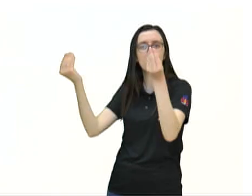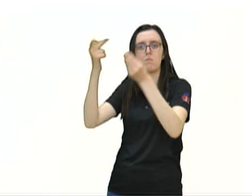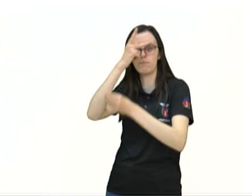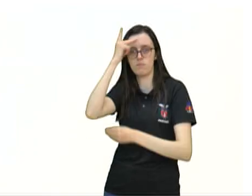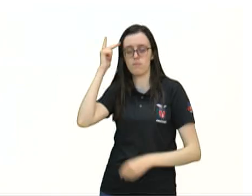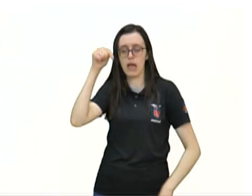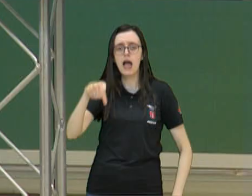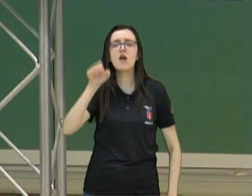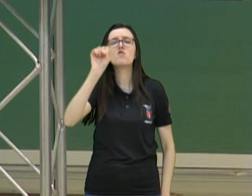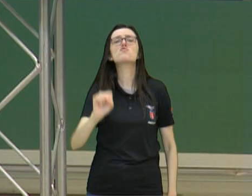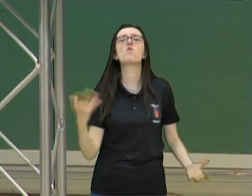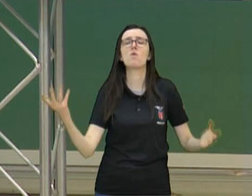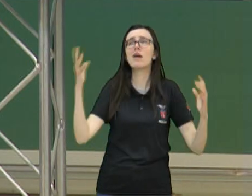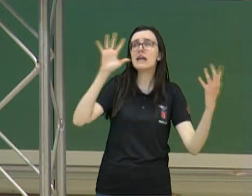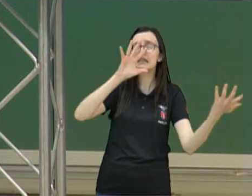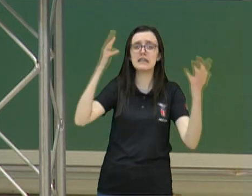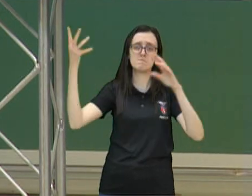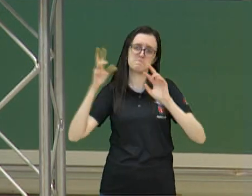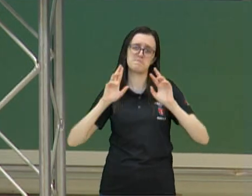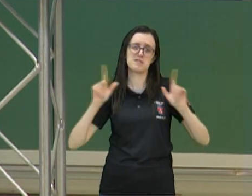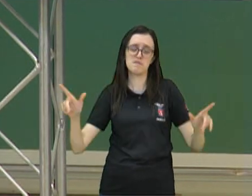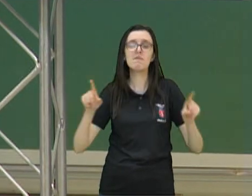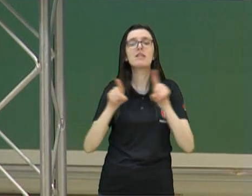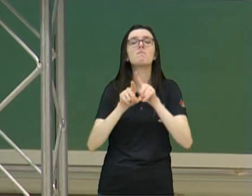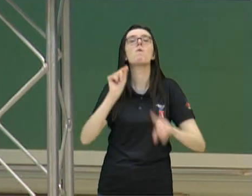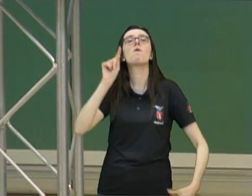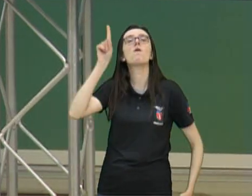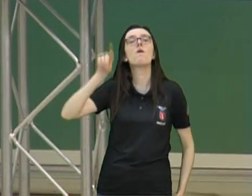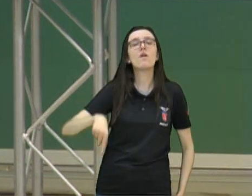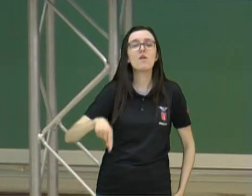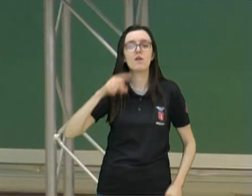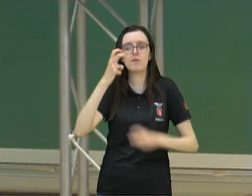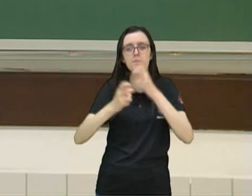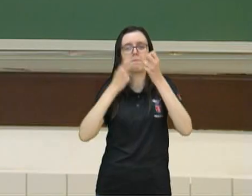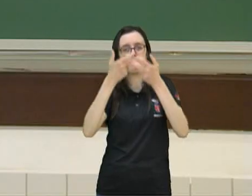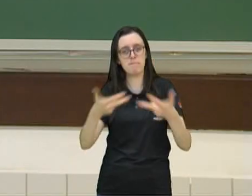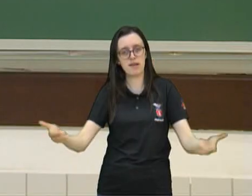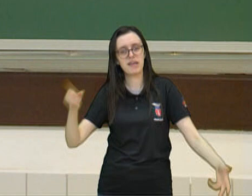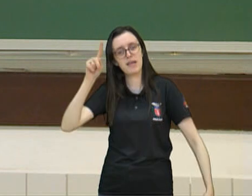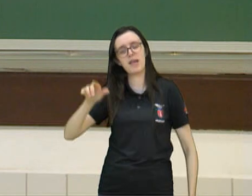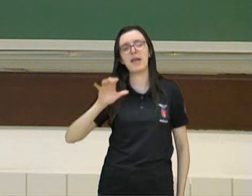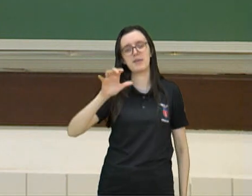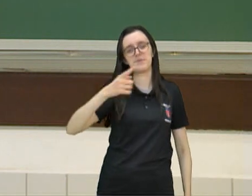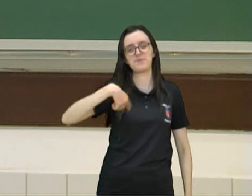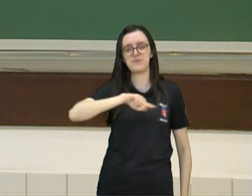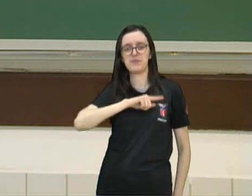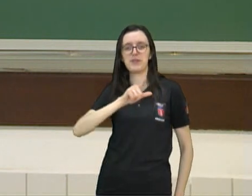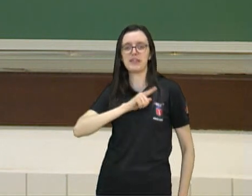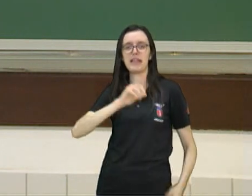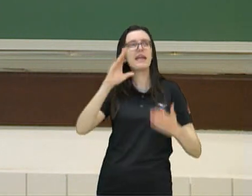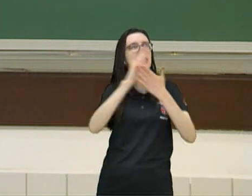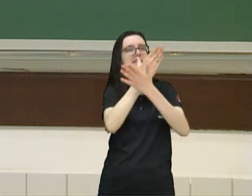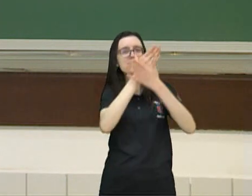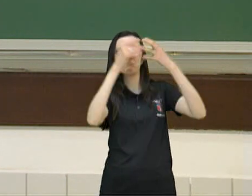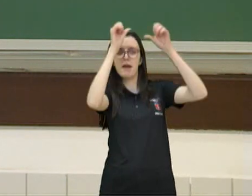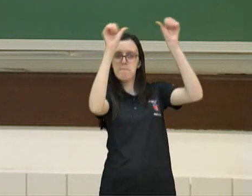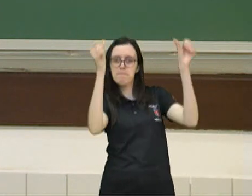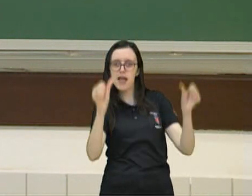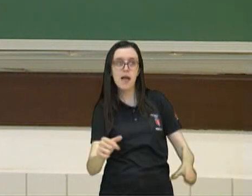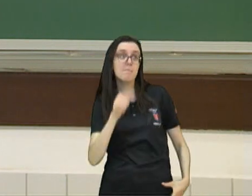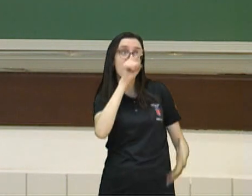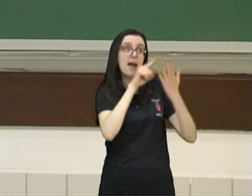temos? Um clima diferenciado e os parques. É isso que nós vemos ali pelo mapa, isso que